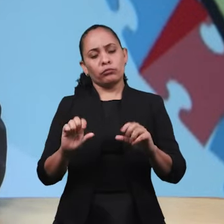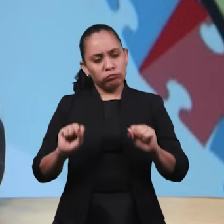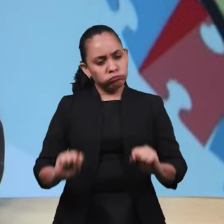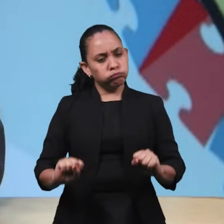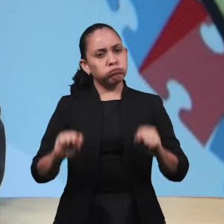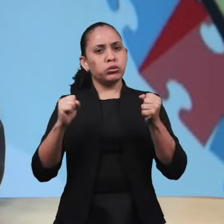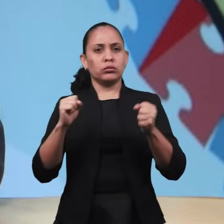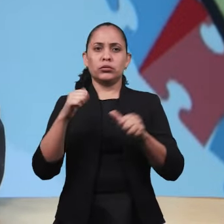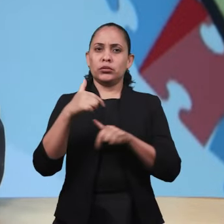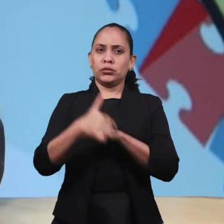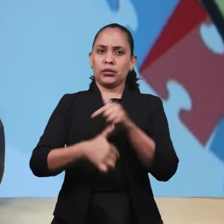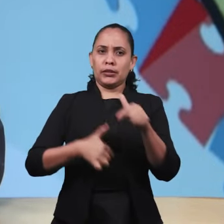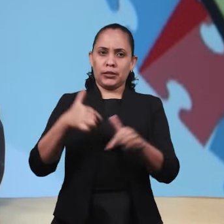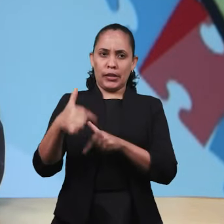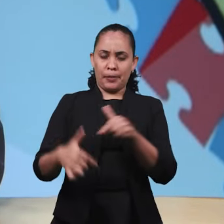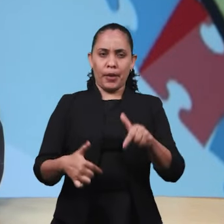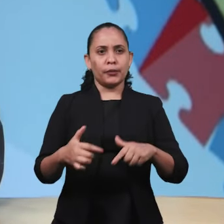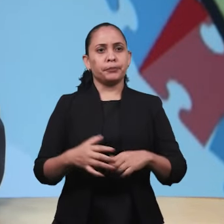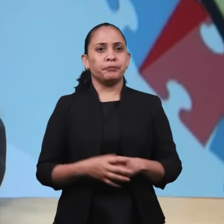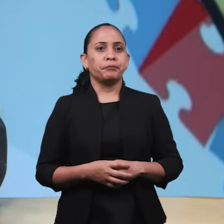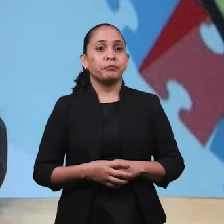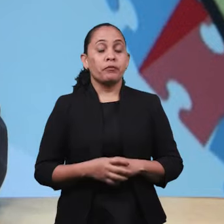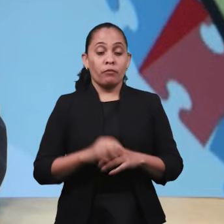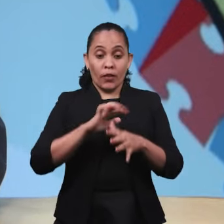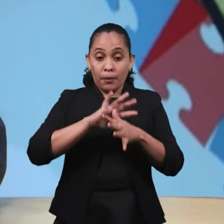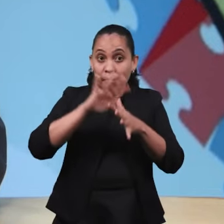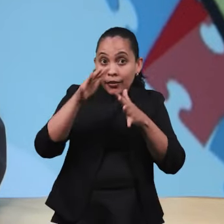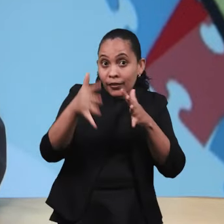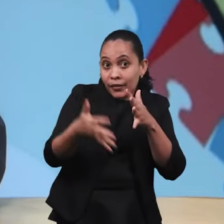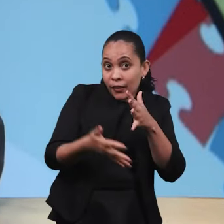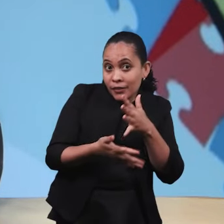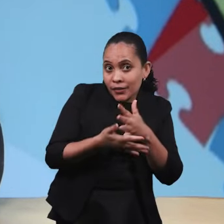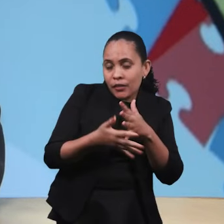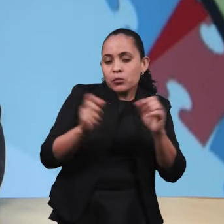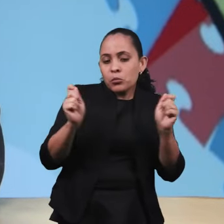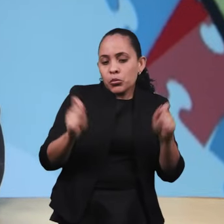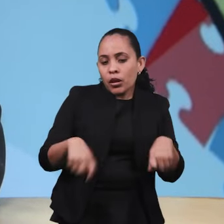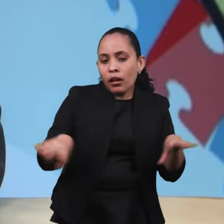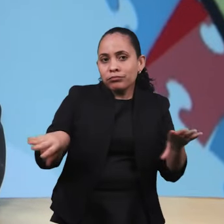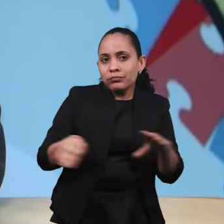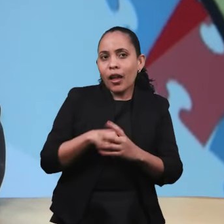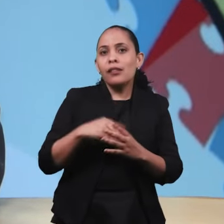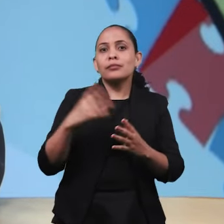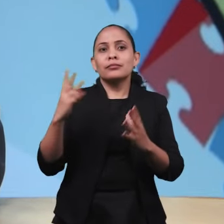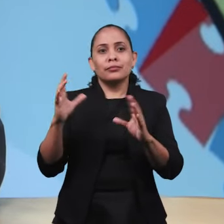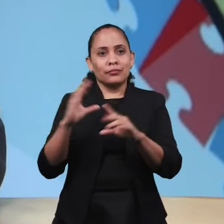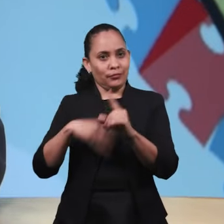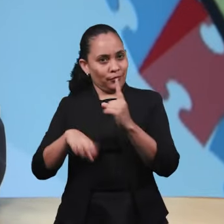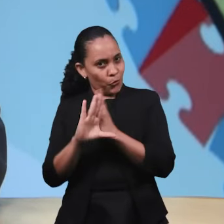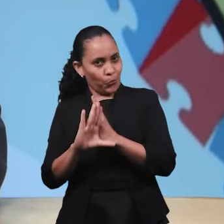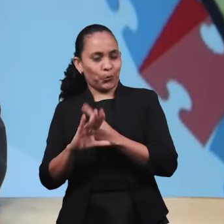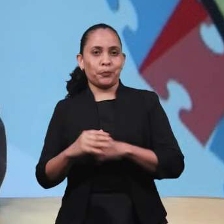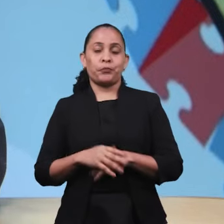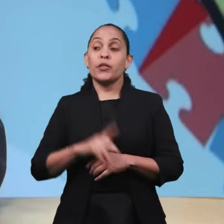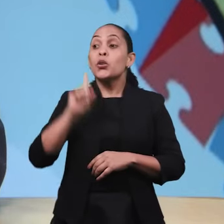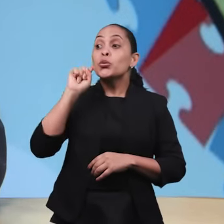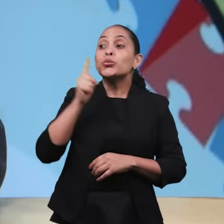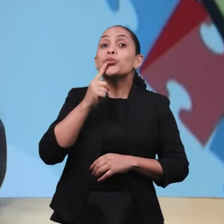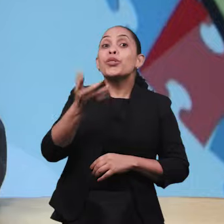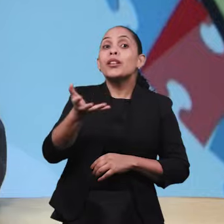engajadas nesse trabalho para que a língua de sinais pudesse ser integrada aos nossos cultos. Porque surdos